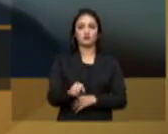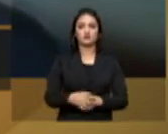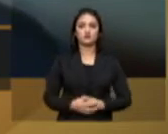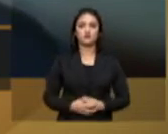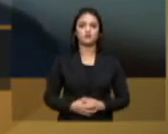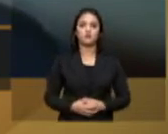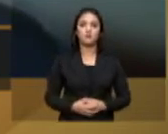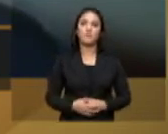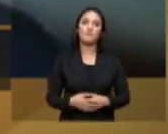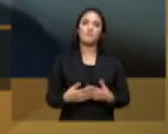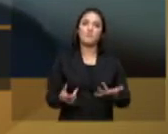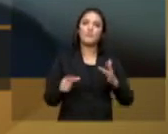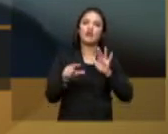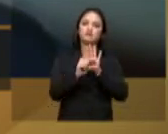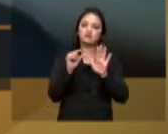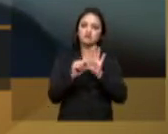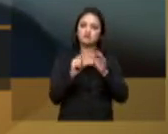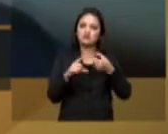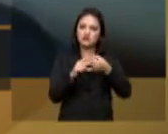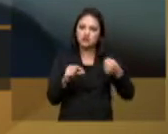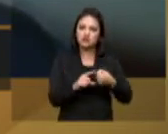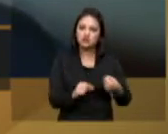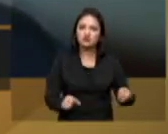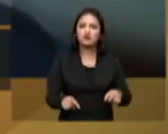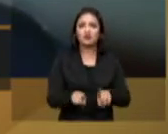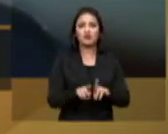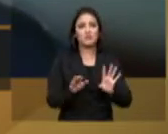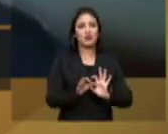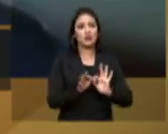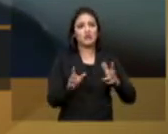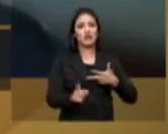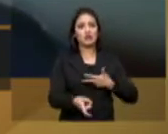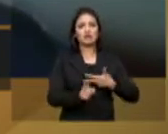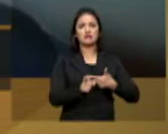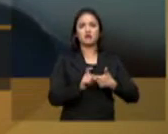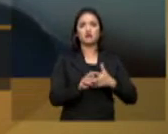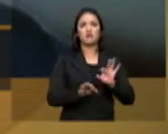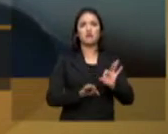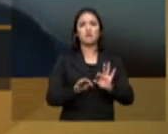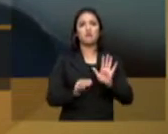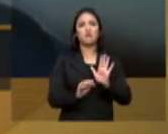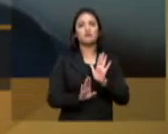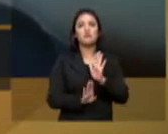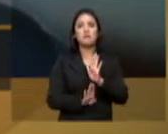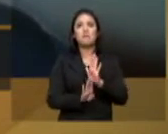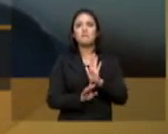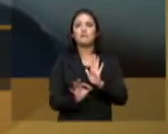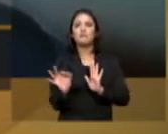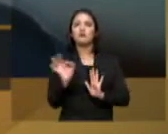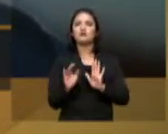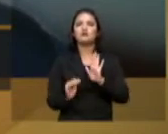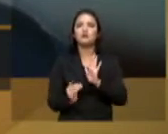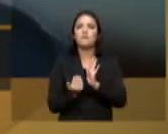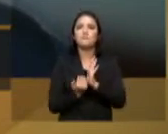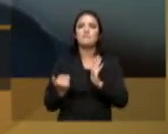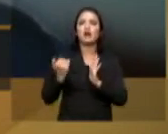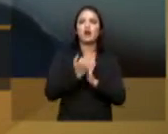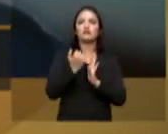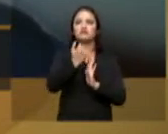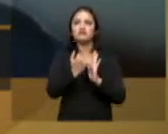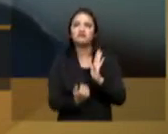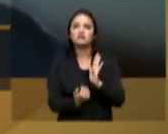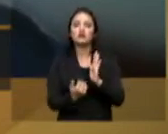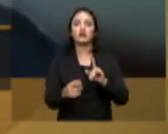Destaca que os dispositivos ainda permitem ao Poder Executivo alterar para mais ou para menos as alíquotas em relação à classe de